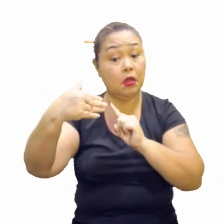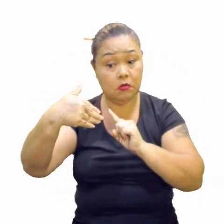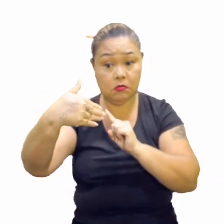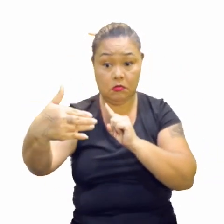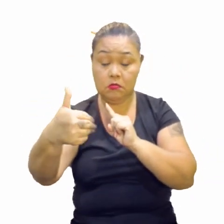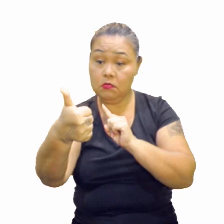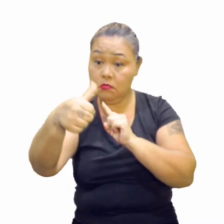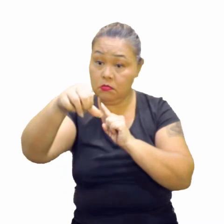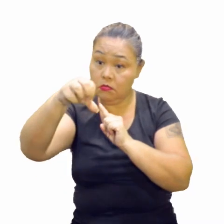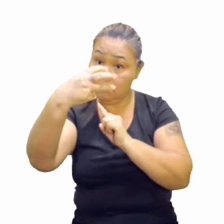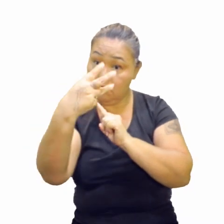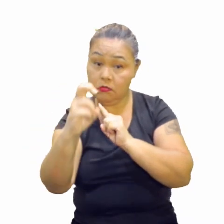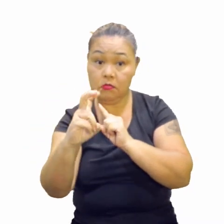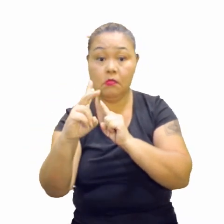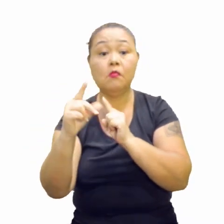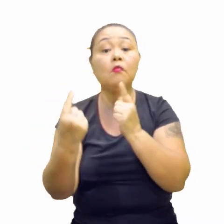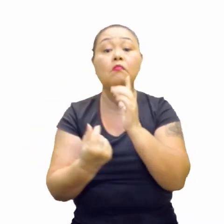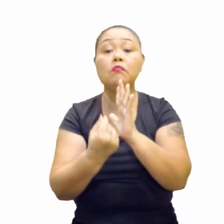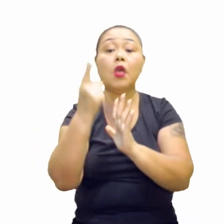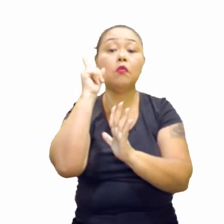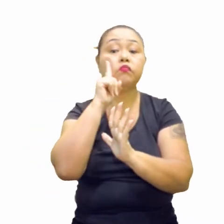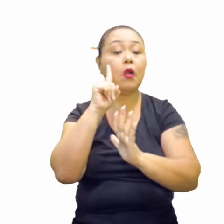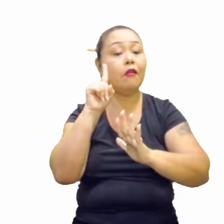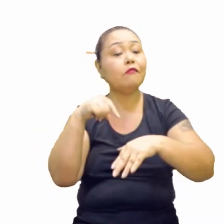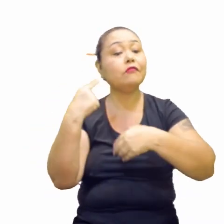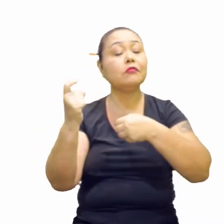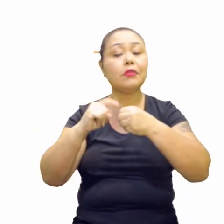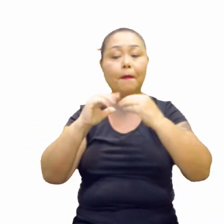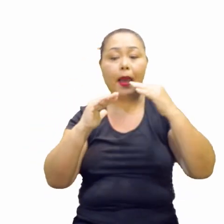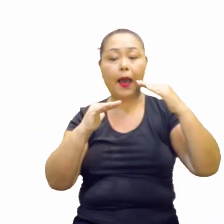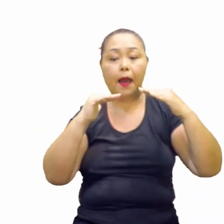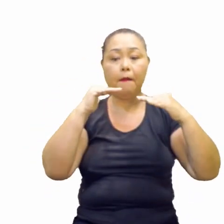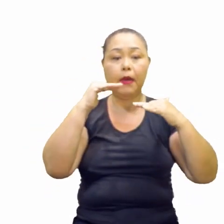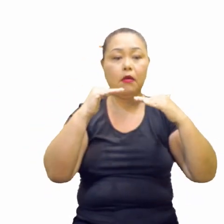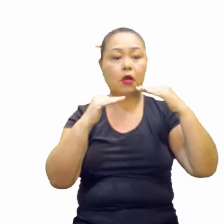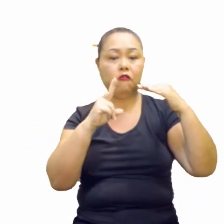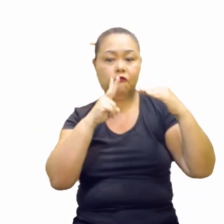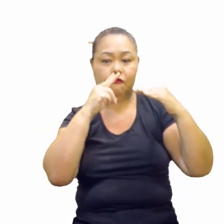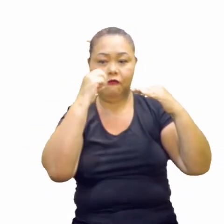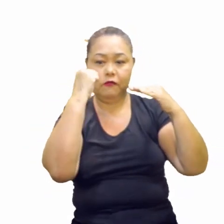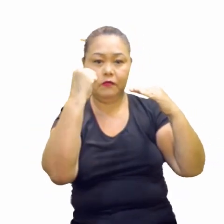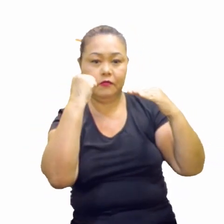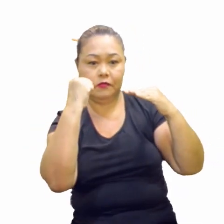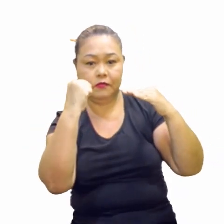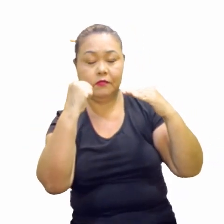a economia americana voltou a se estabelecer e, aos poucos,